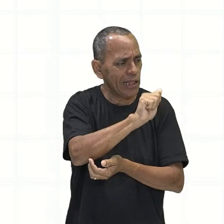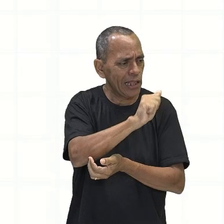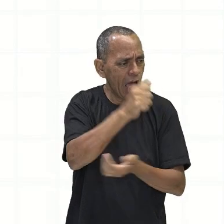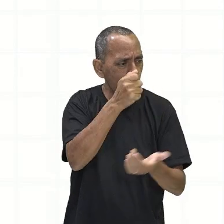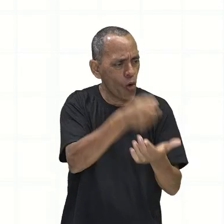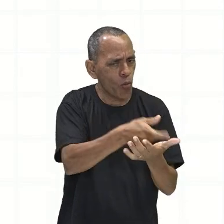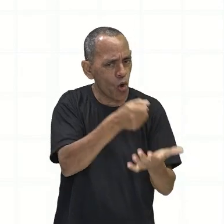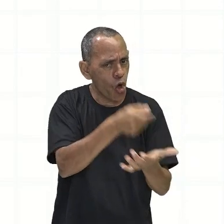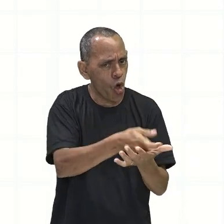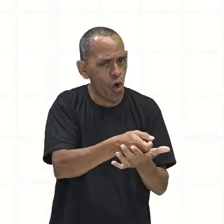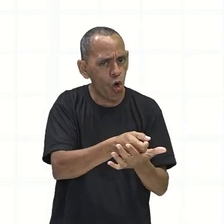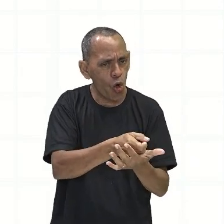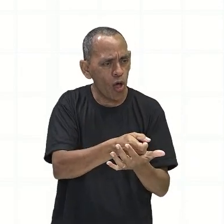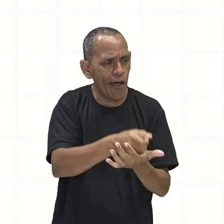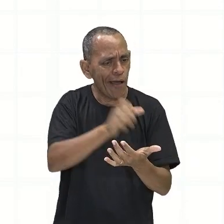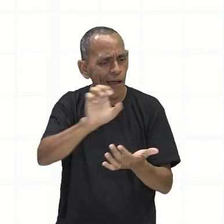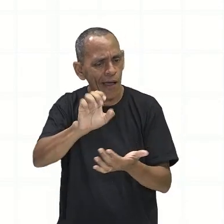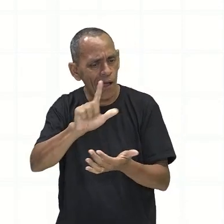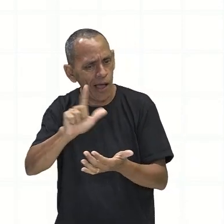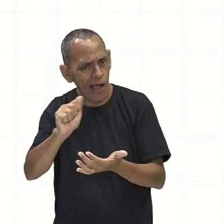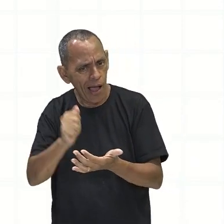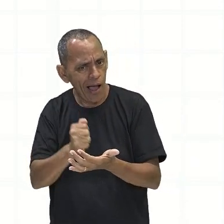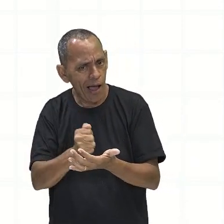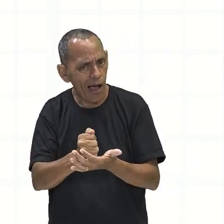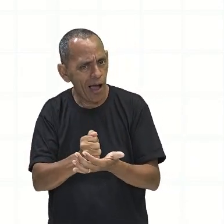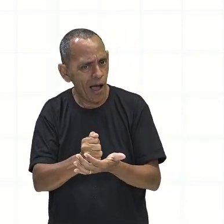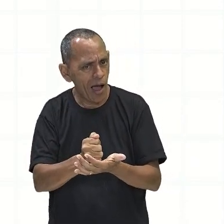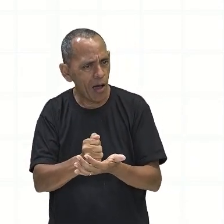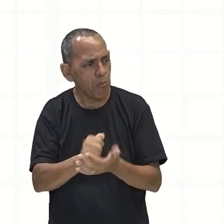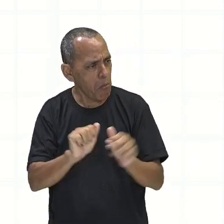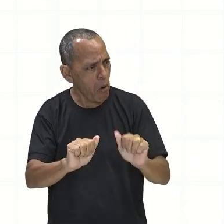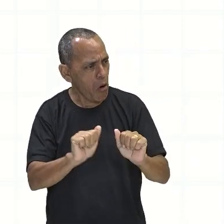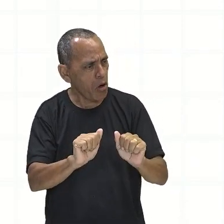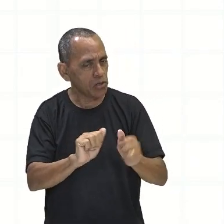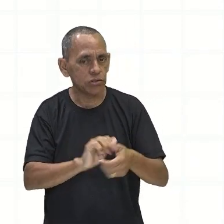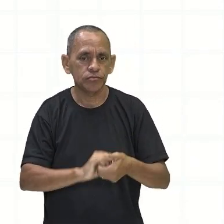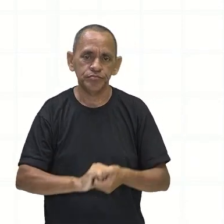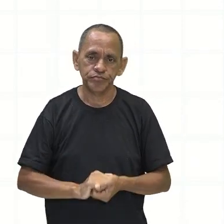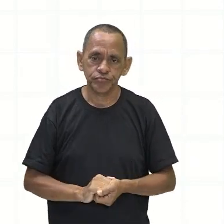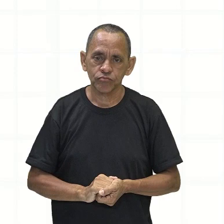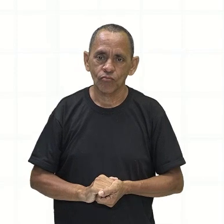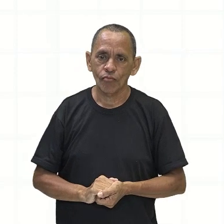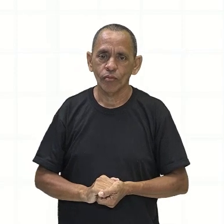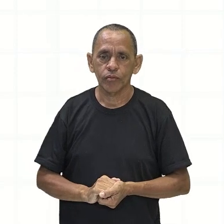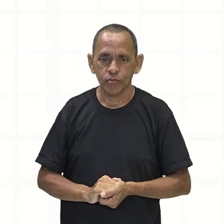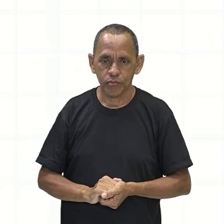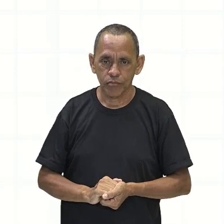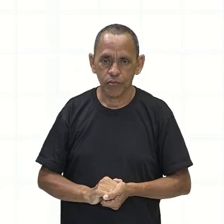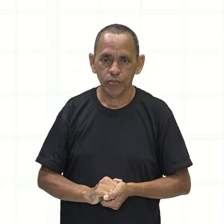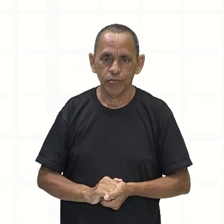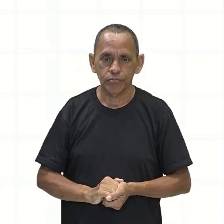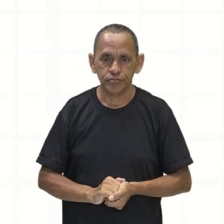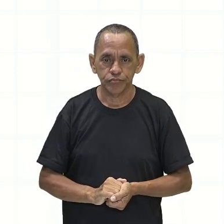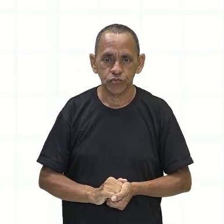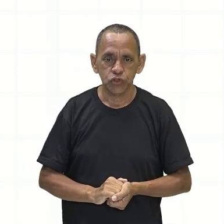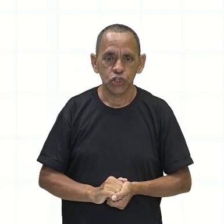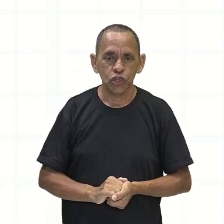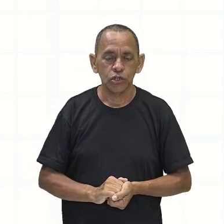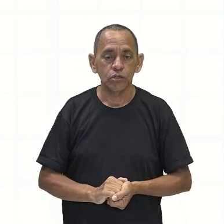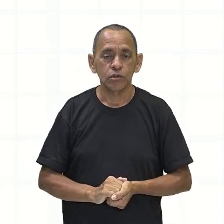mais. Linguagem informal, ok? Na escrita culta, não vai caber. Ela comprou ela. Mas sim, ela